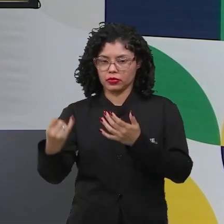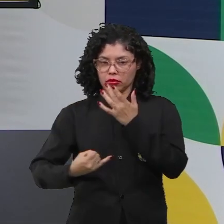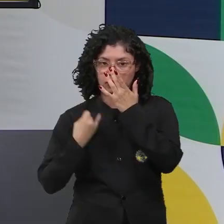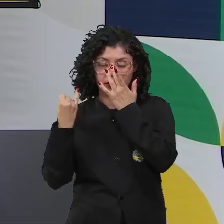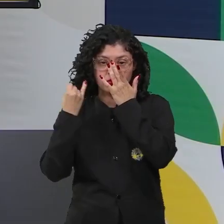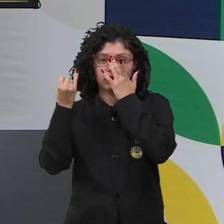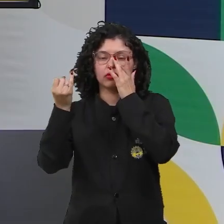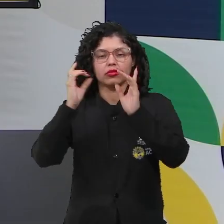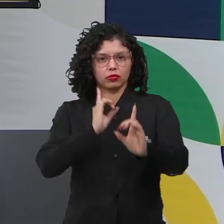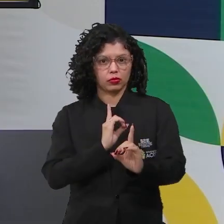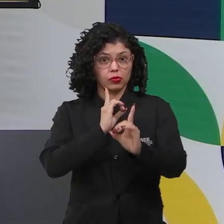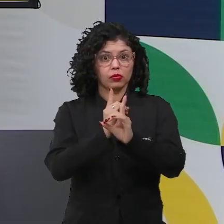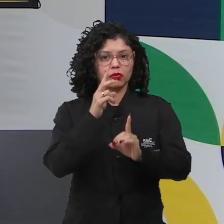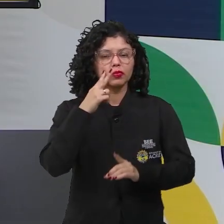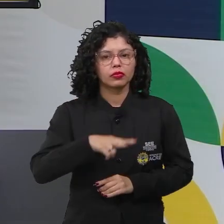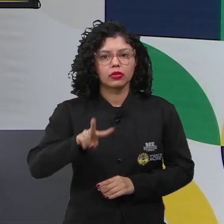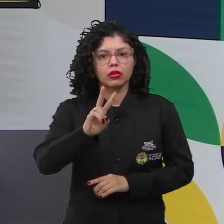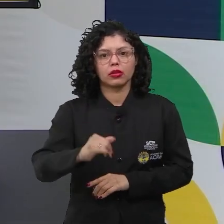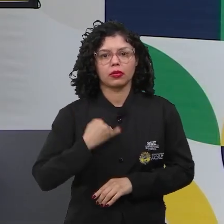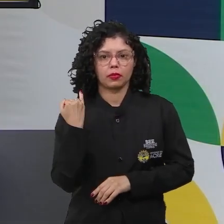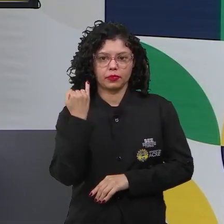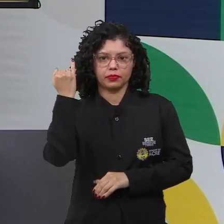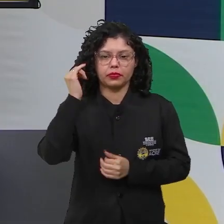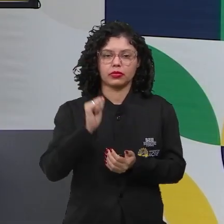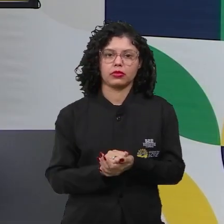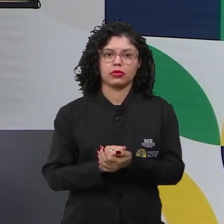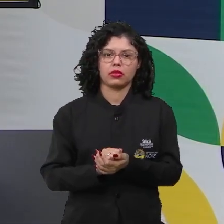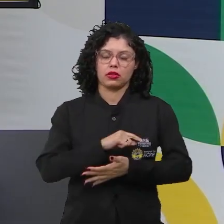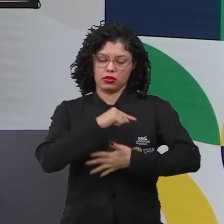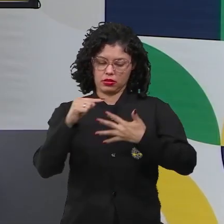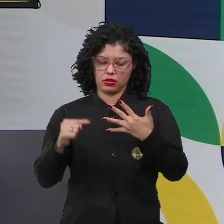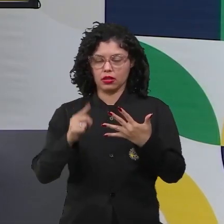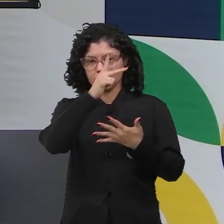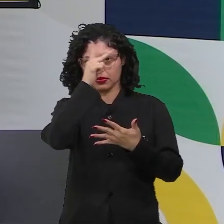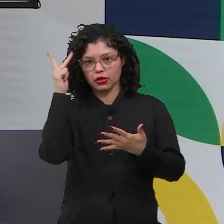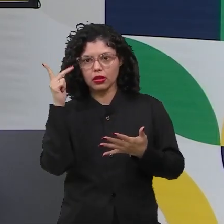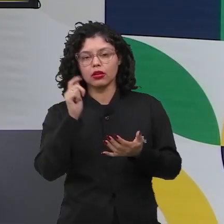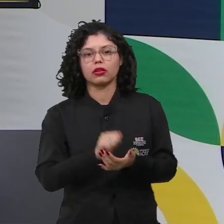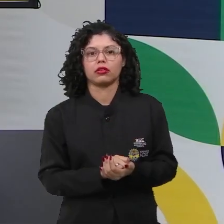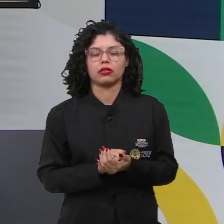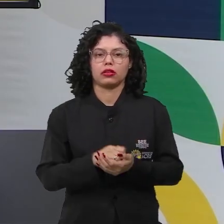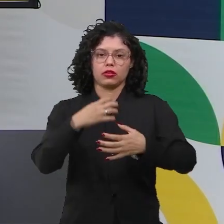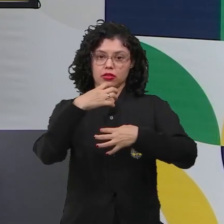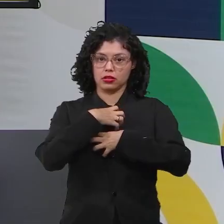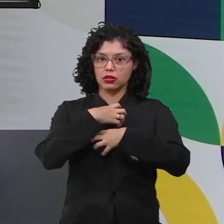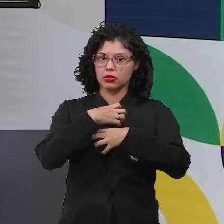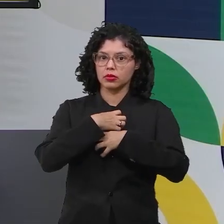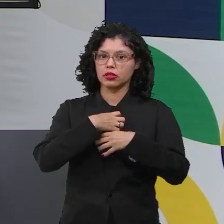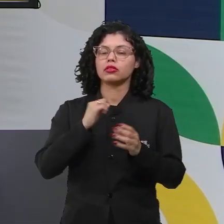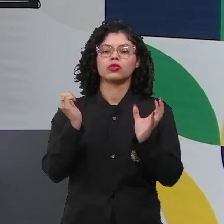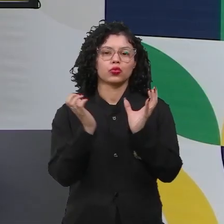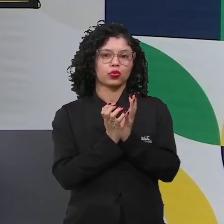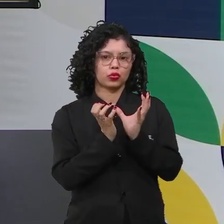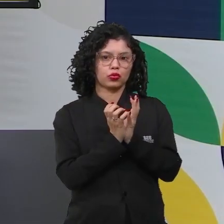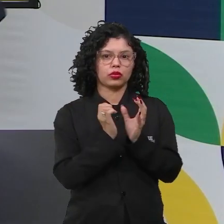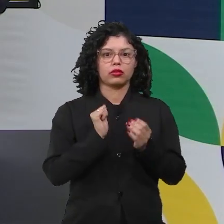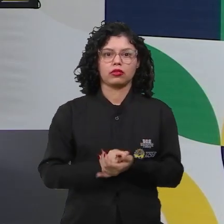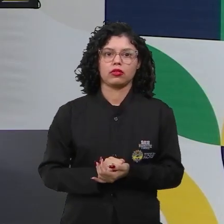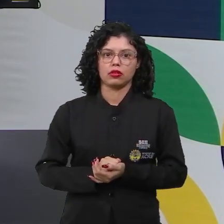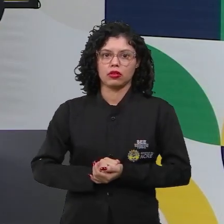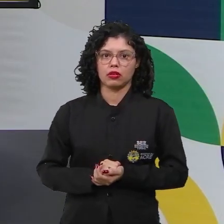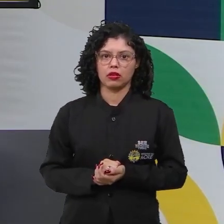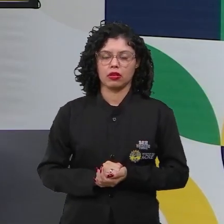principal identitário, é importante oportunizar aos indivíduos esse sentimento de coletividade e